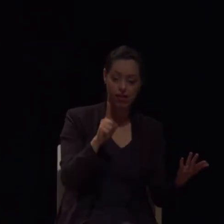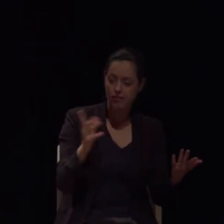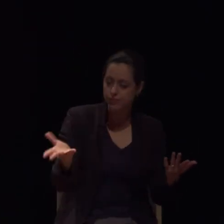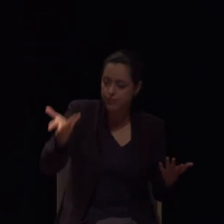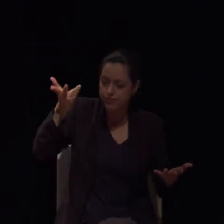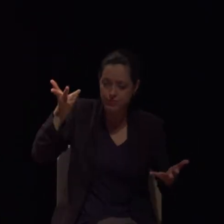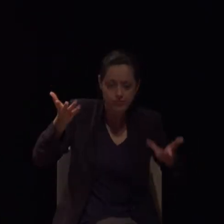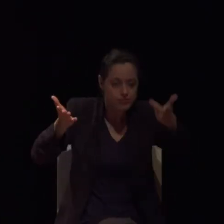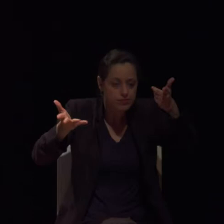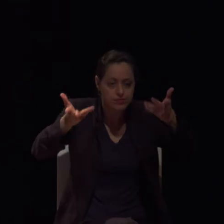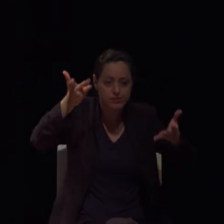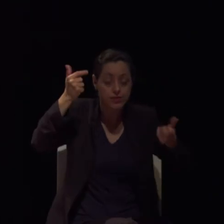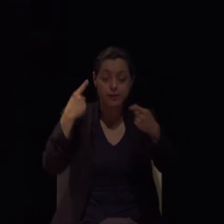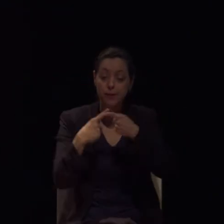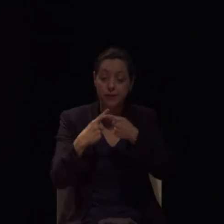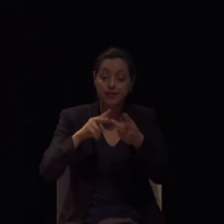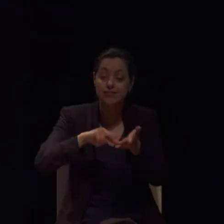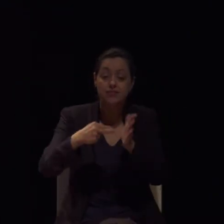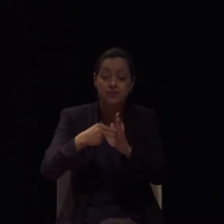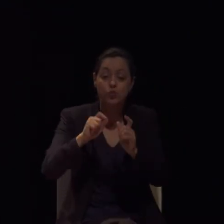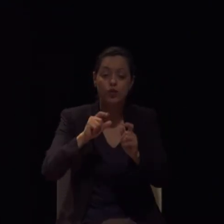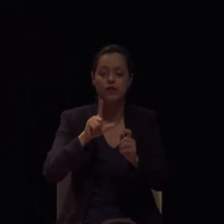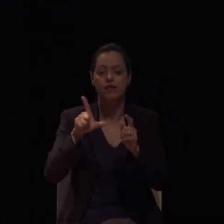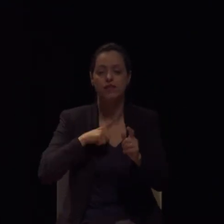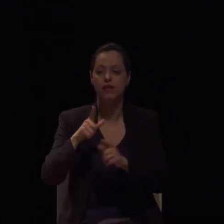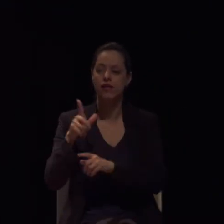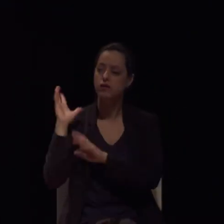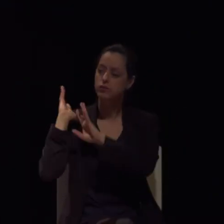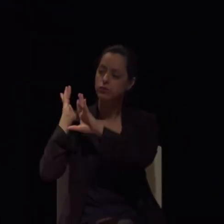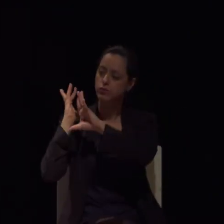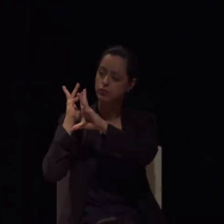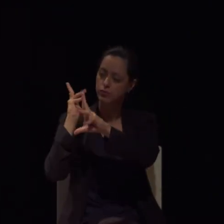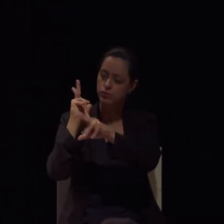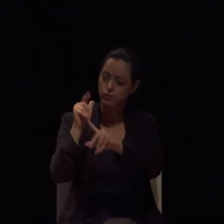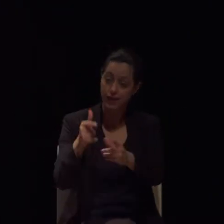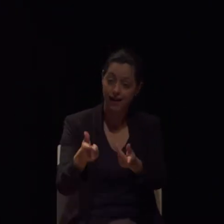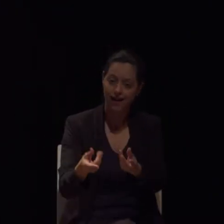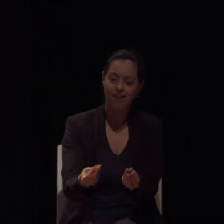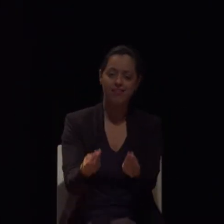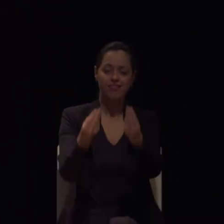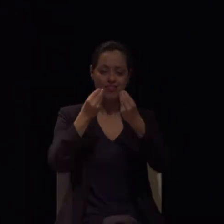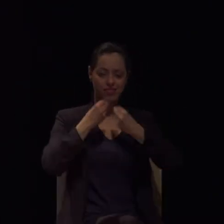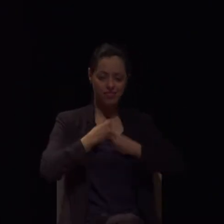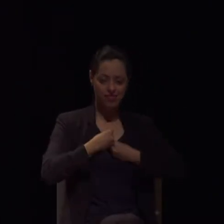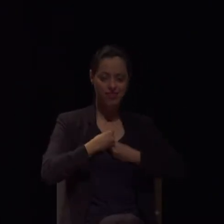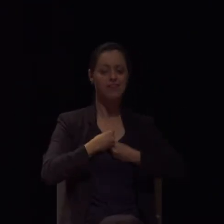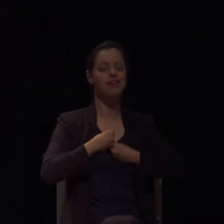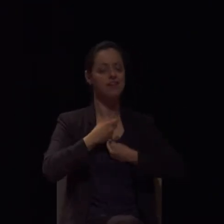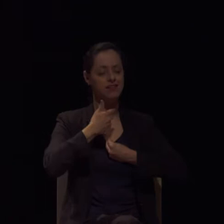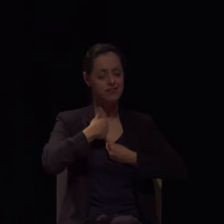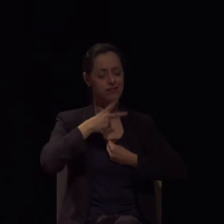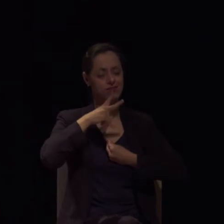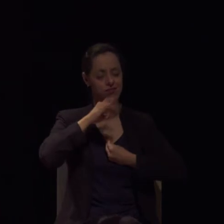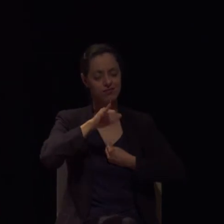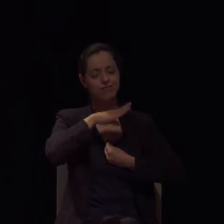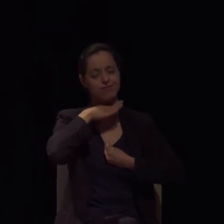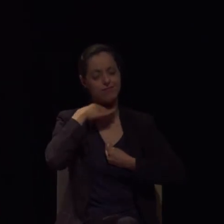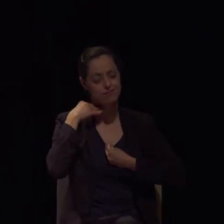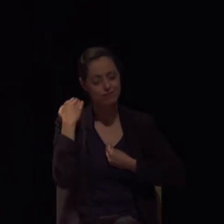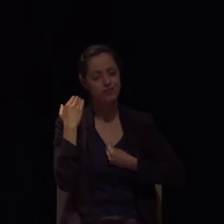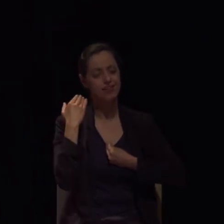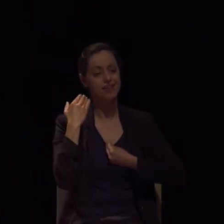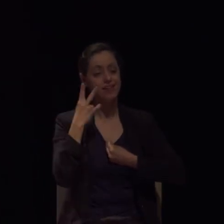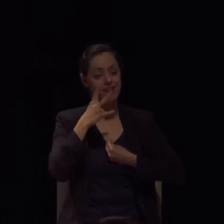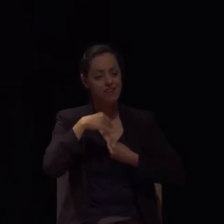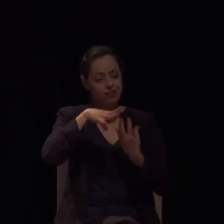porque está contando pra mim porque estamos devolvendo por um outro mundo e eu tenho que levar essa história então não é uma história